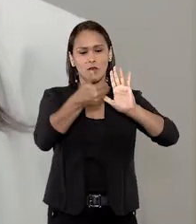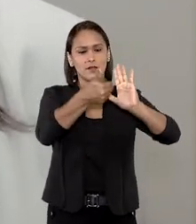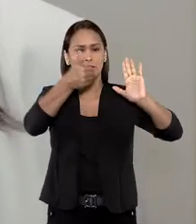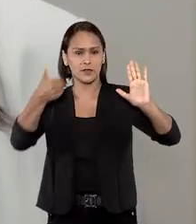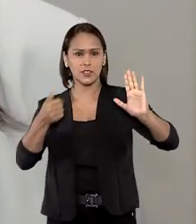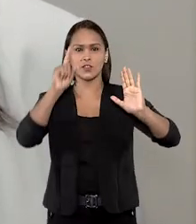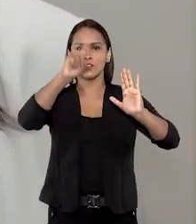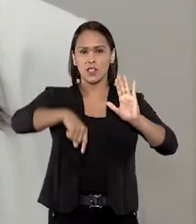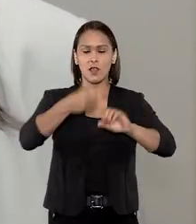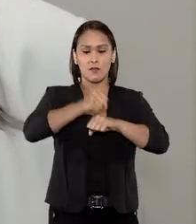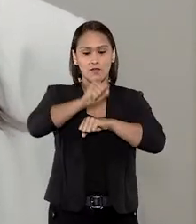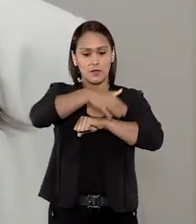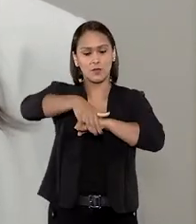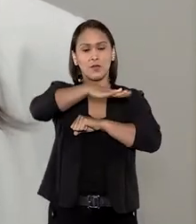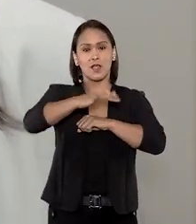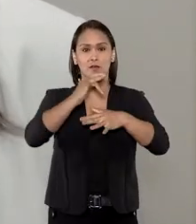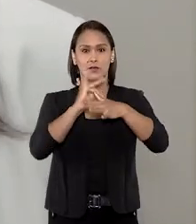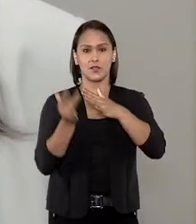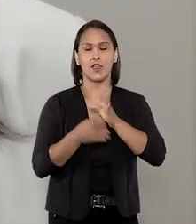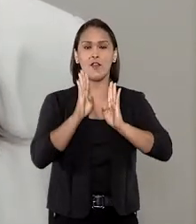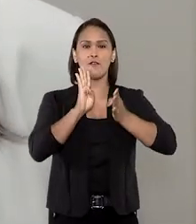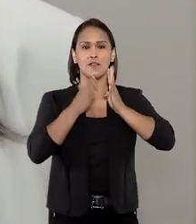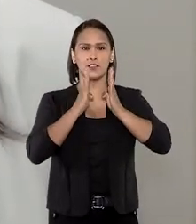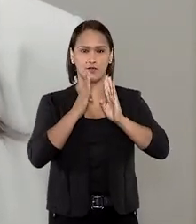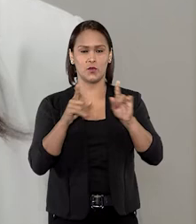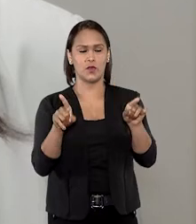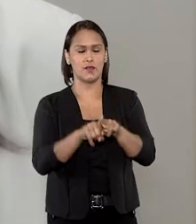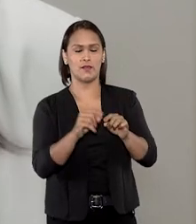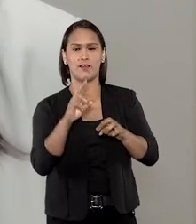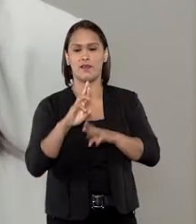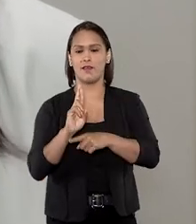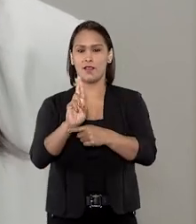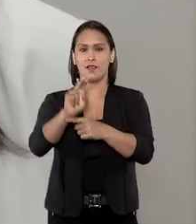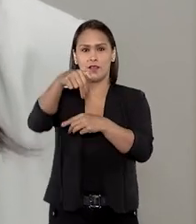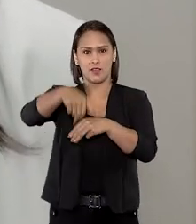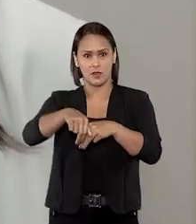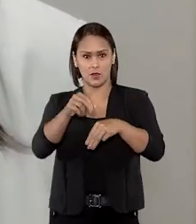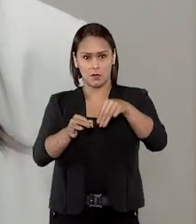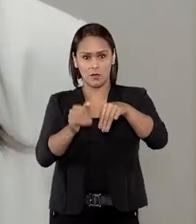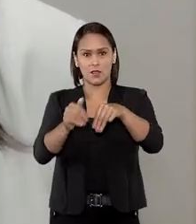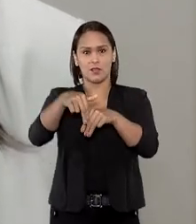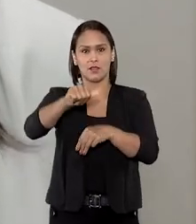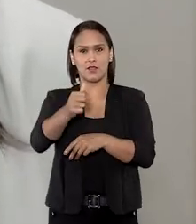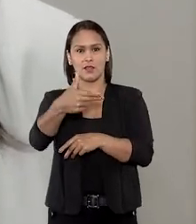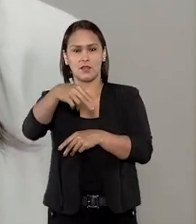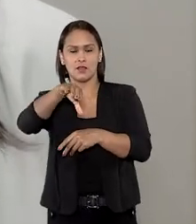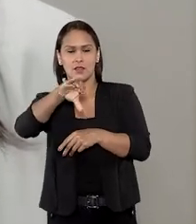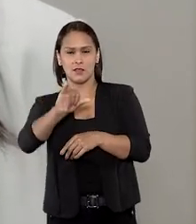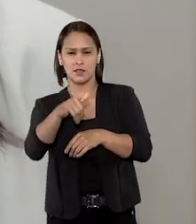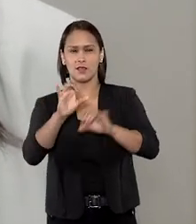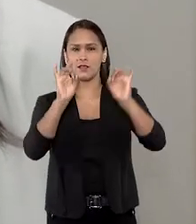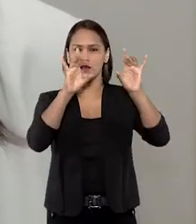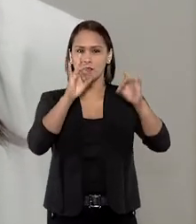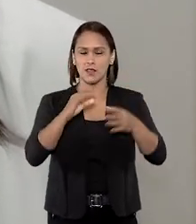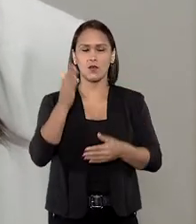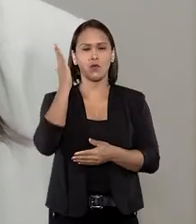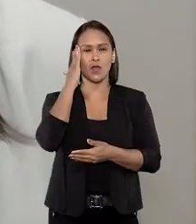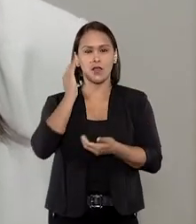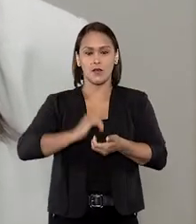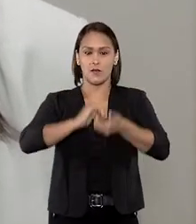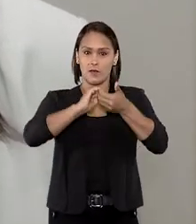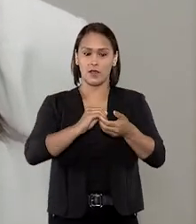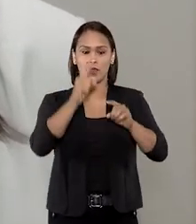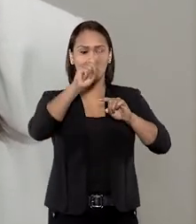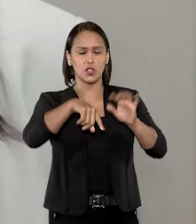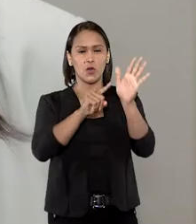fotografia publicada pelo deputado na rede social Facebook. A relatora, ministra Nancy Andrighi, destacou o entendimento da corte de